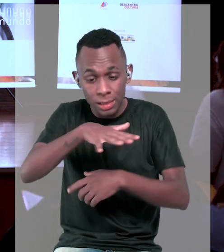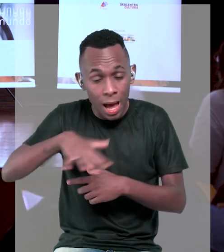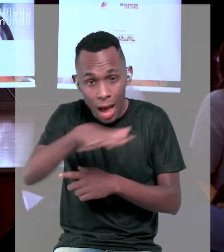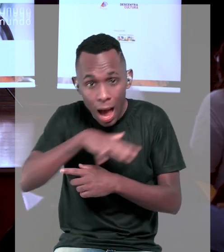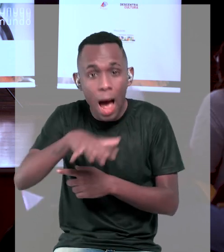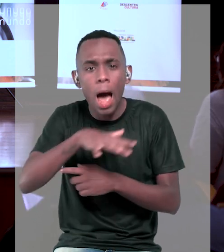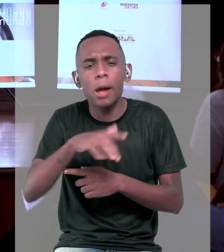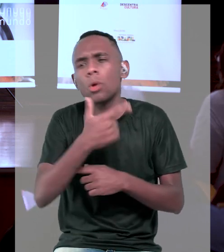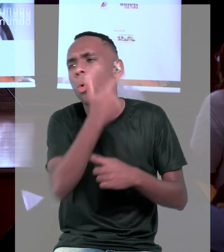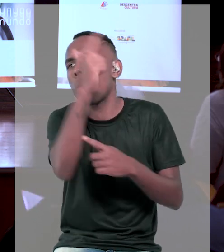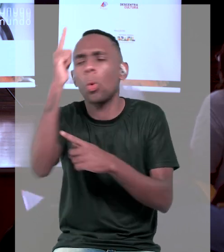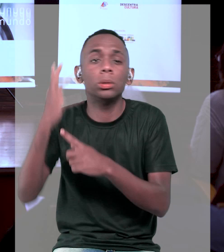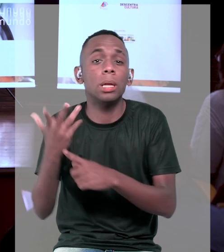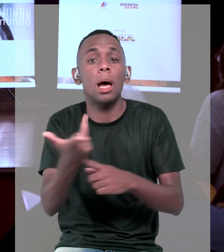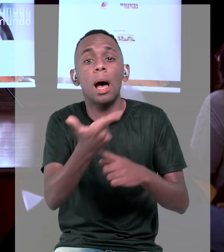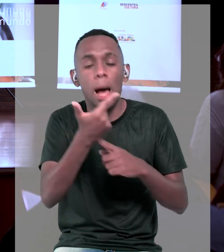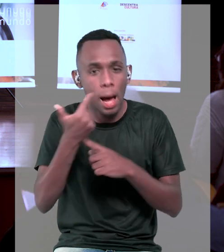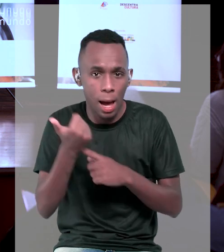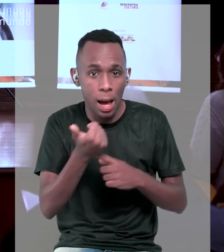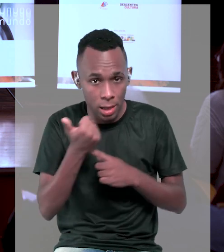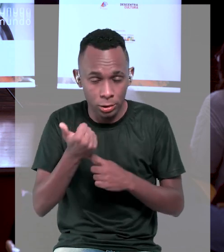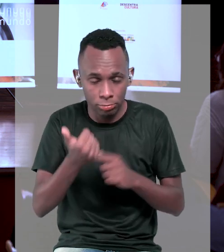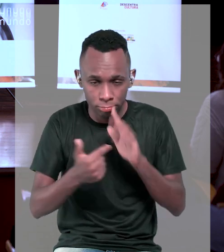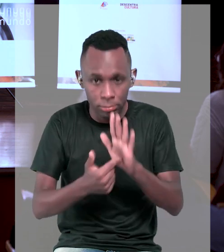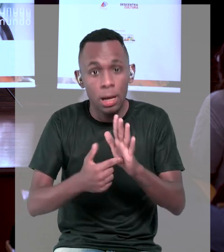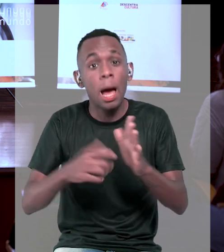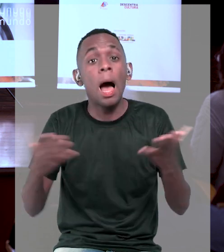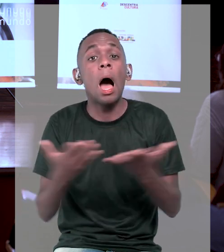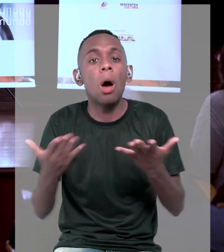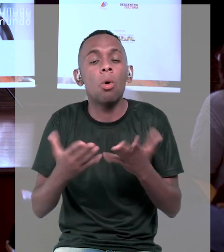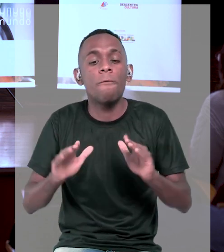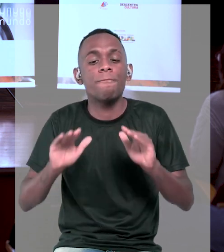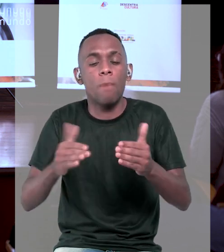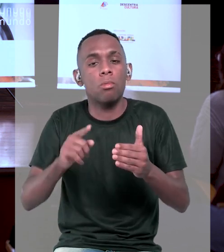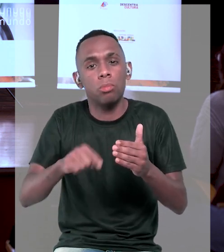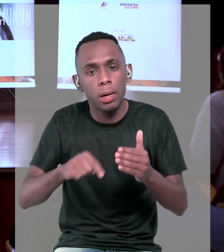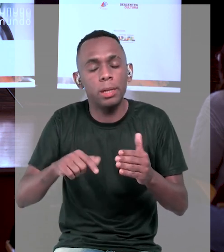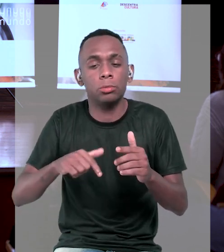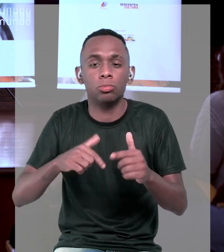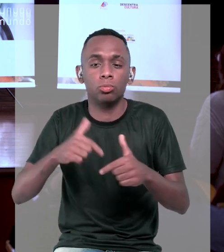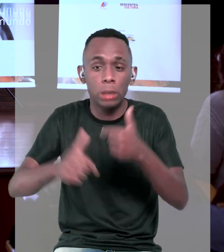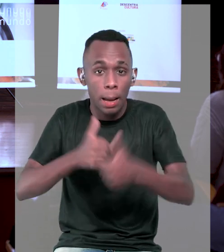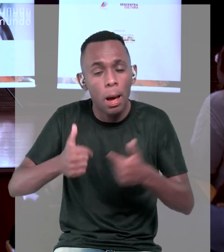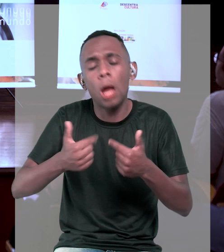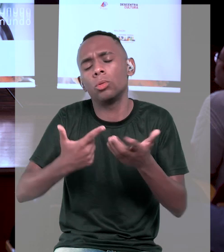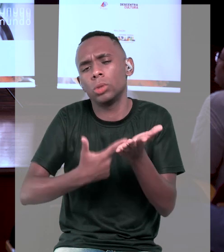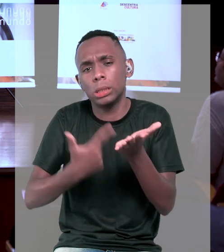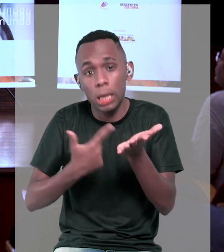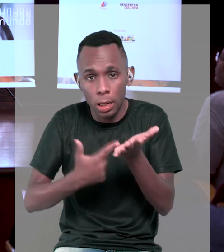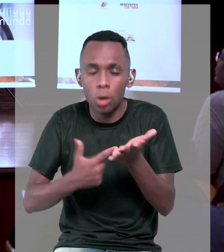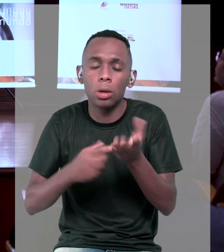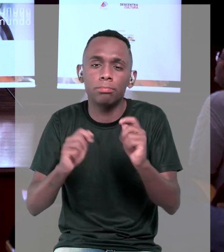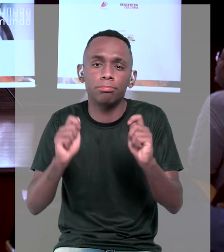com outras artes aqui, e agora a proposta da biblioteca é concentrar atividades literárias aqui mesmo, que